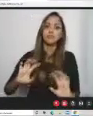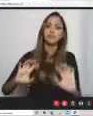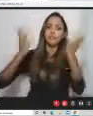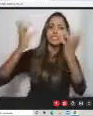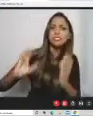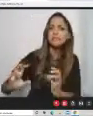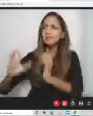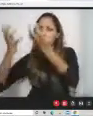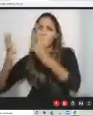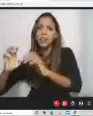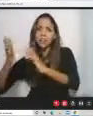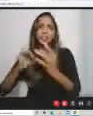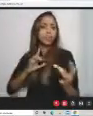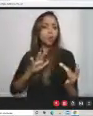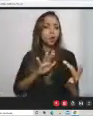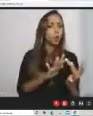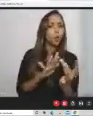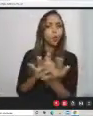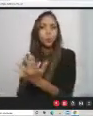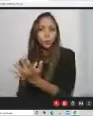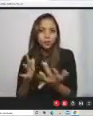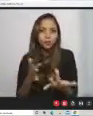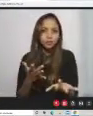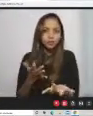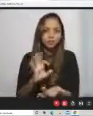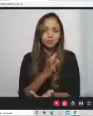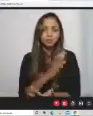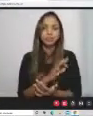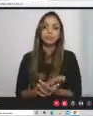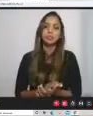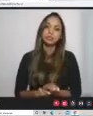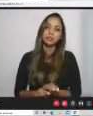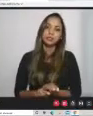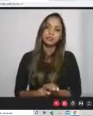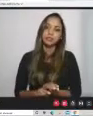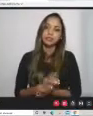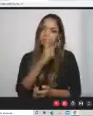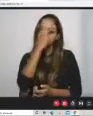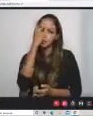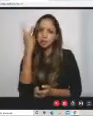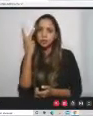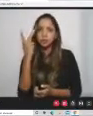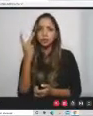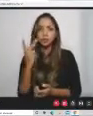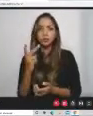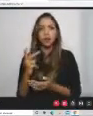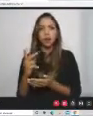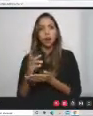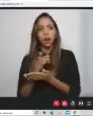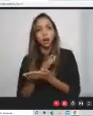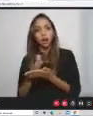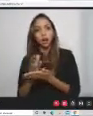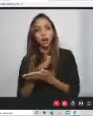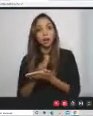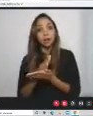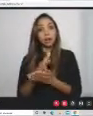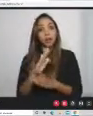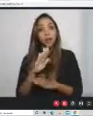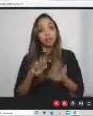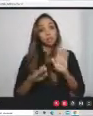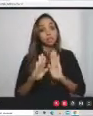contato humano, e tem muita gente que acaba não tomando os devidos cuidados,